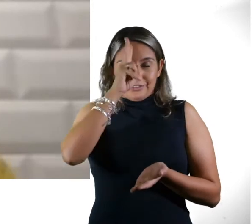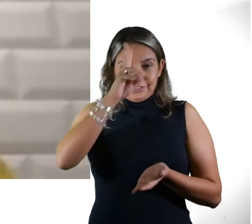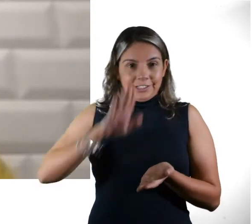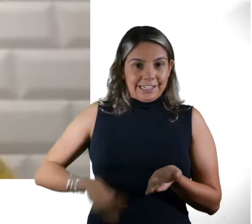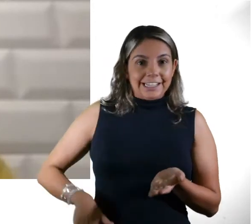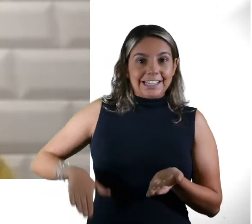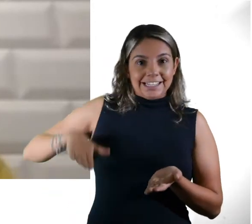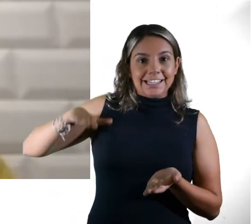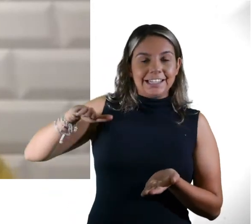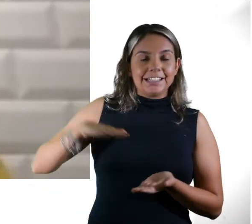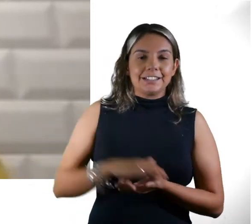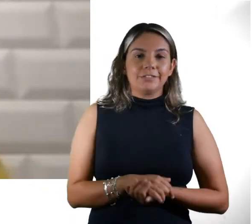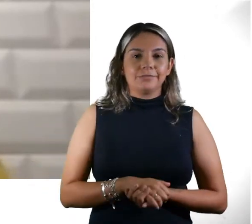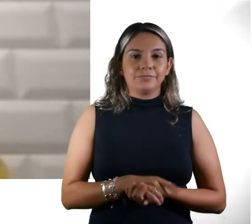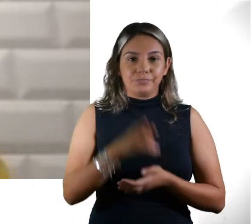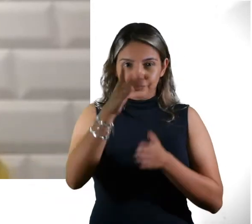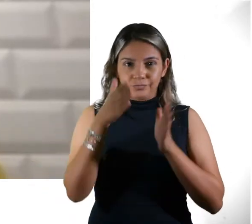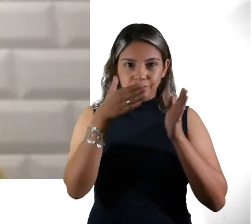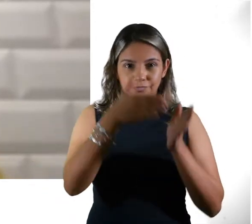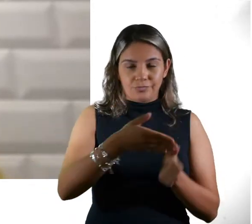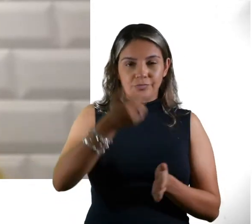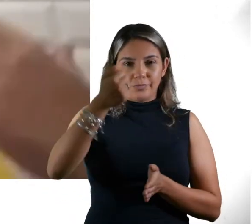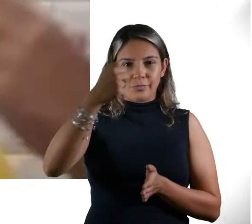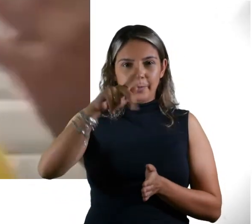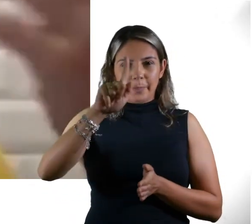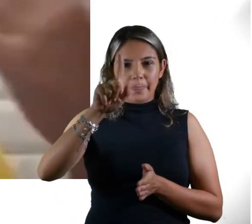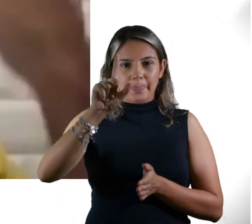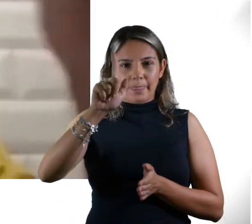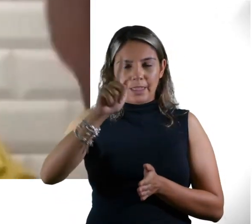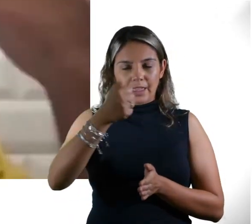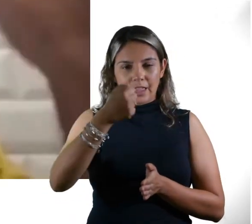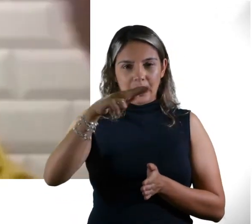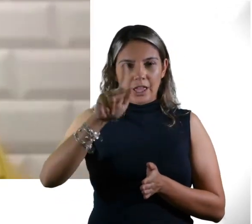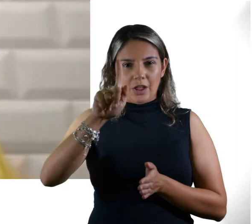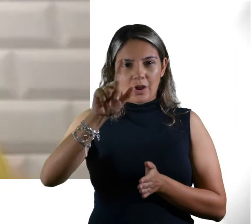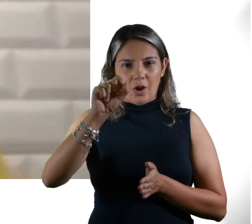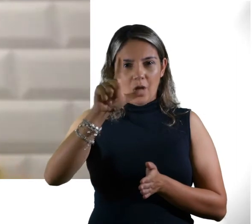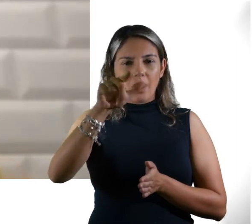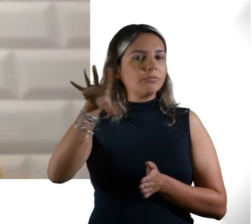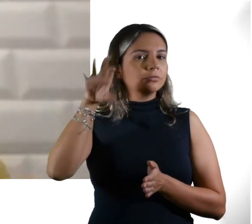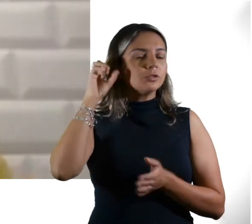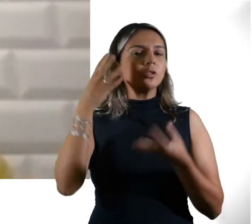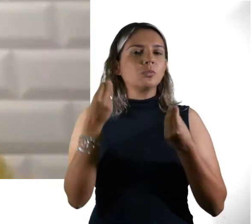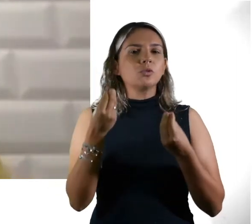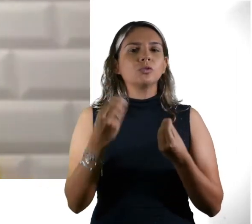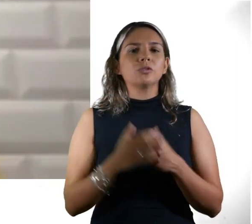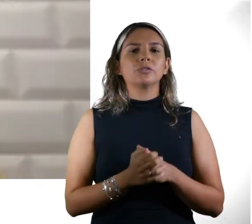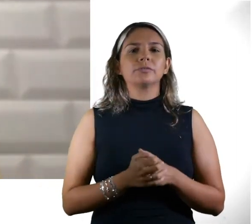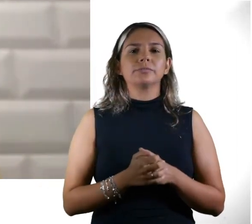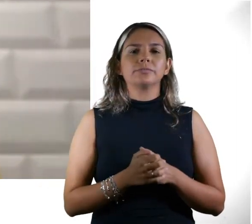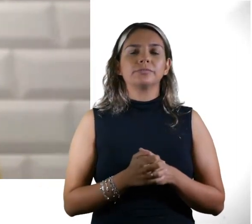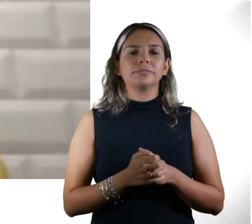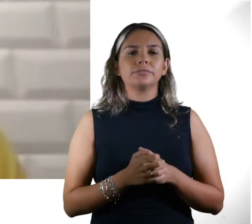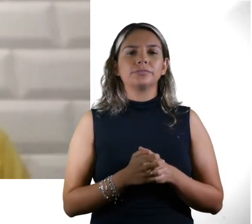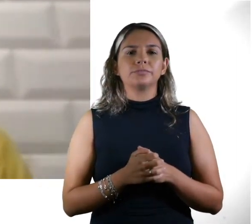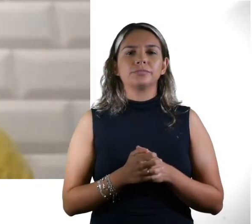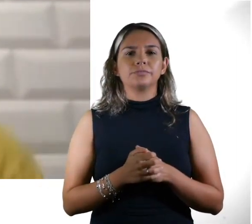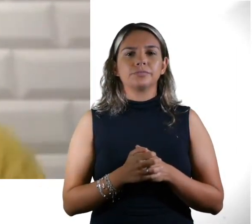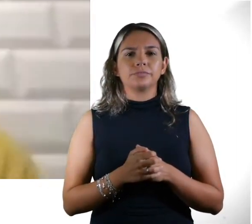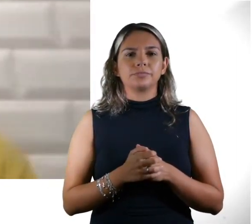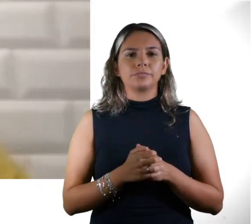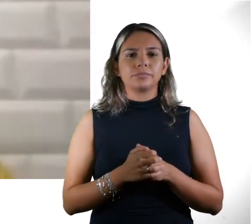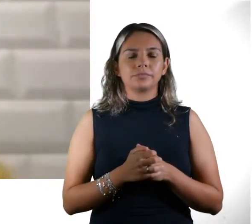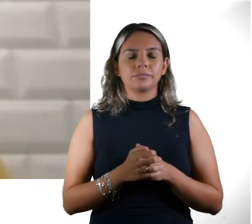criança. Crescendo em Angola, você ouve muito falar na Rainha Ginga o tempo todo, não é? E eu fui